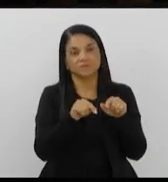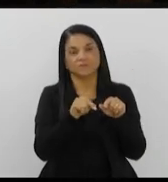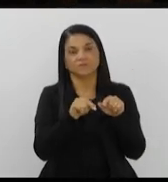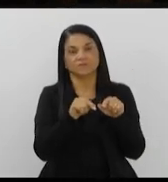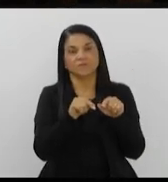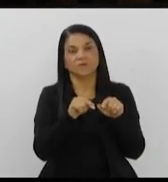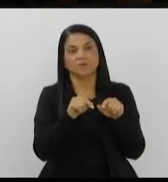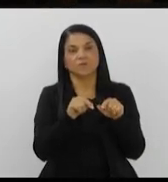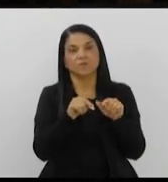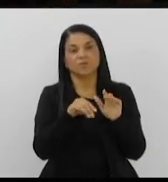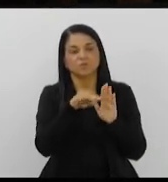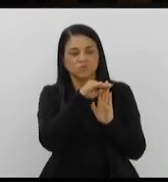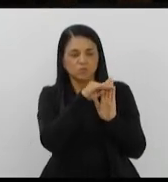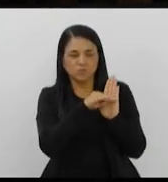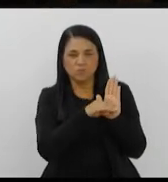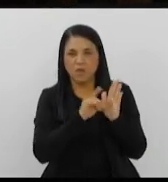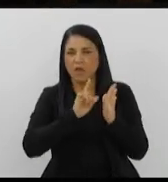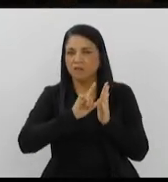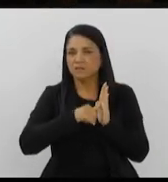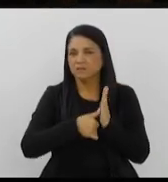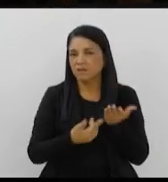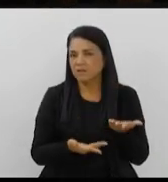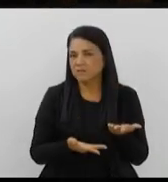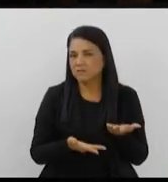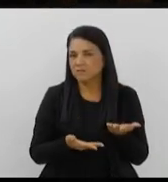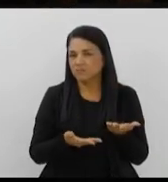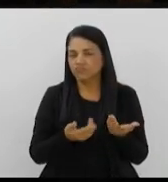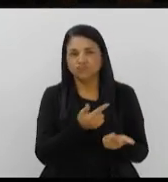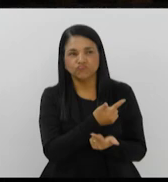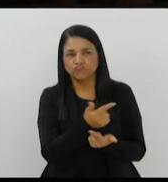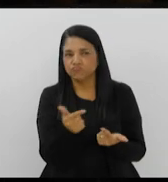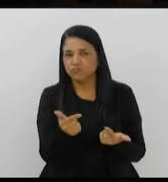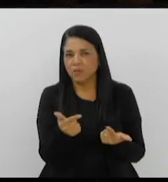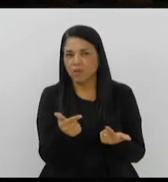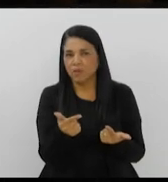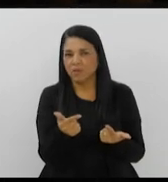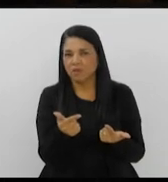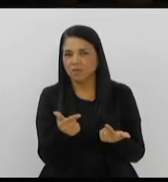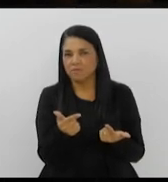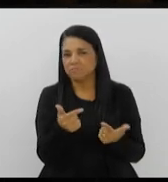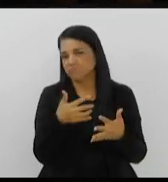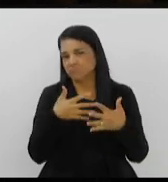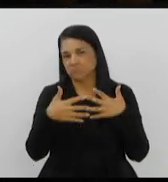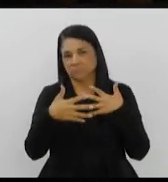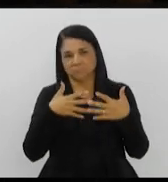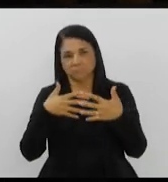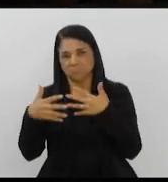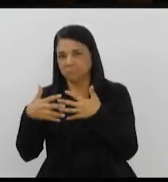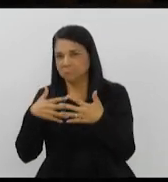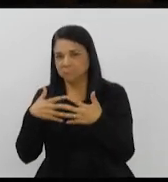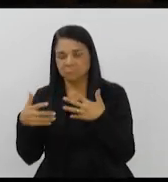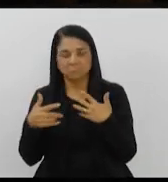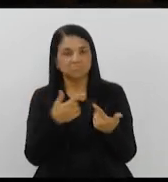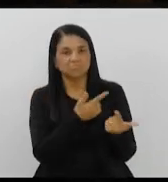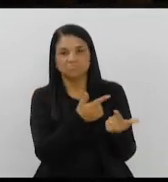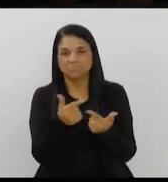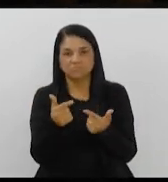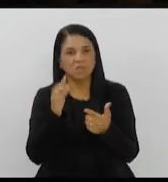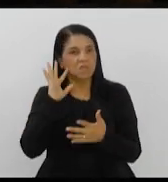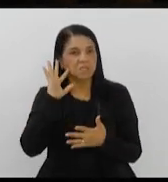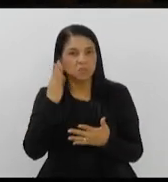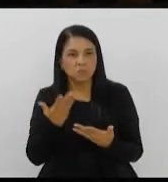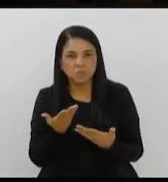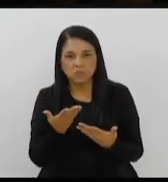os cronogramas estão atrasados e até agora não há sequer transparência e muito menos